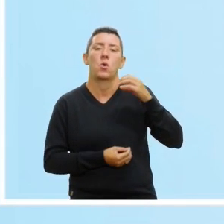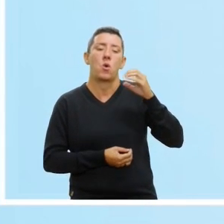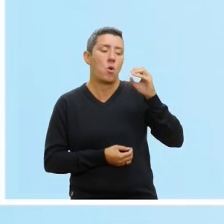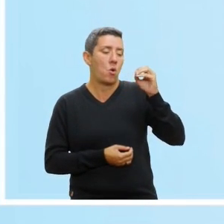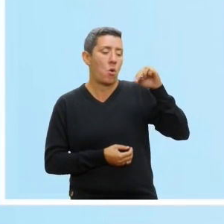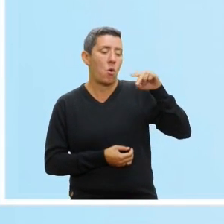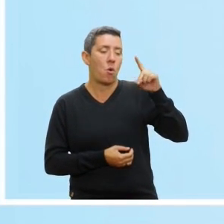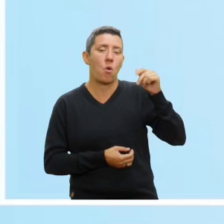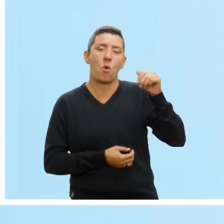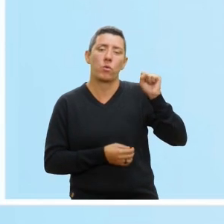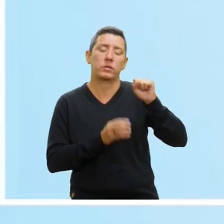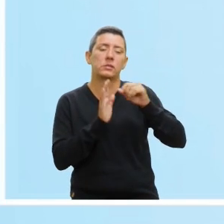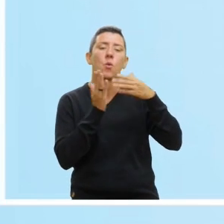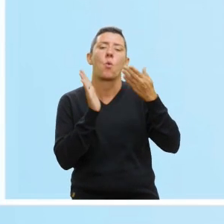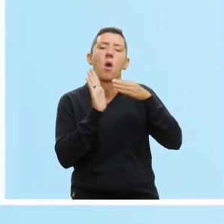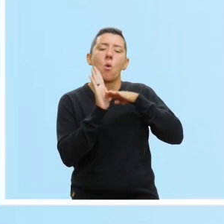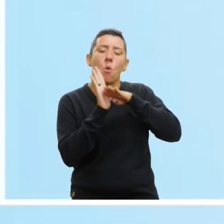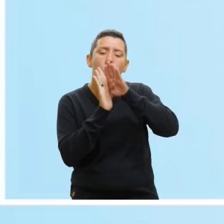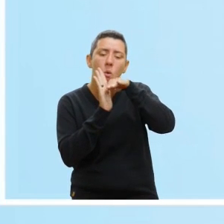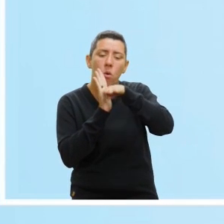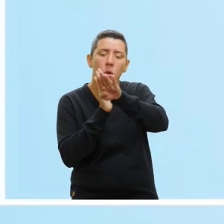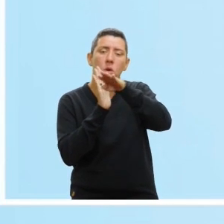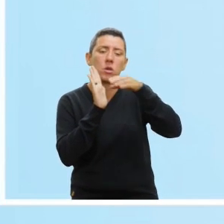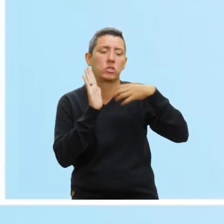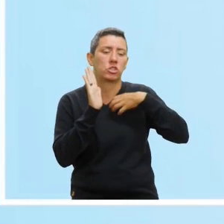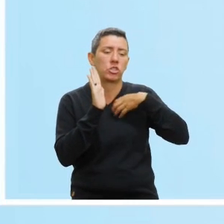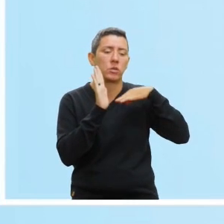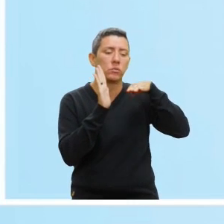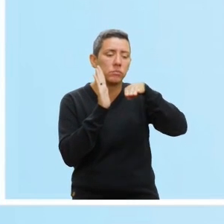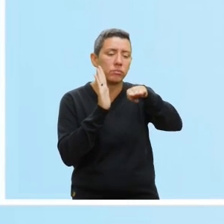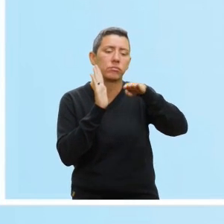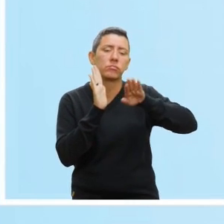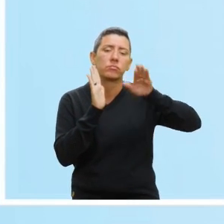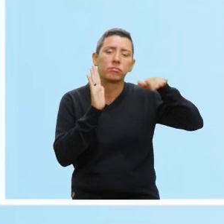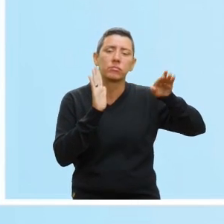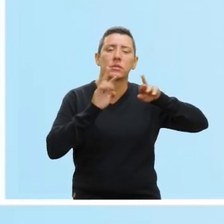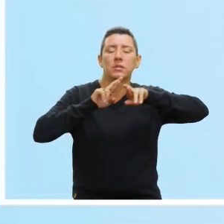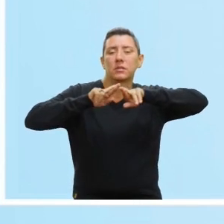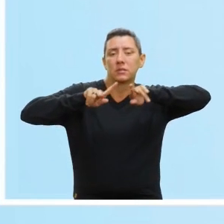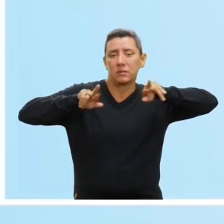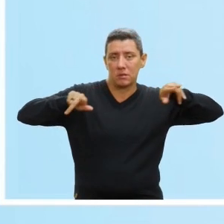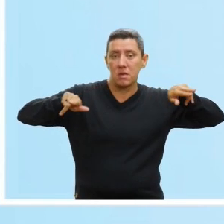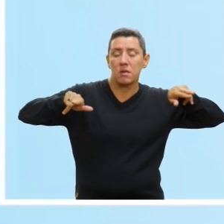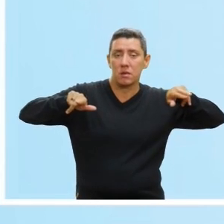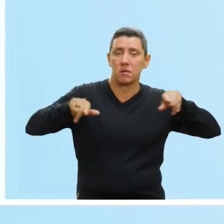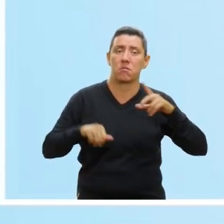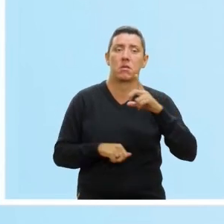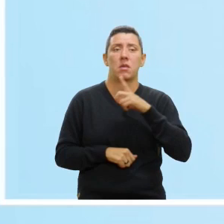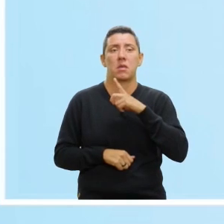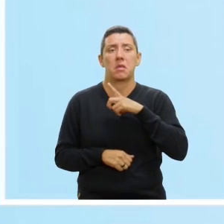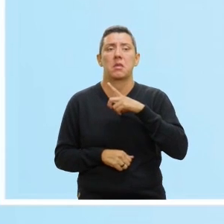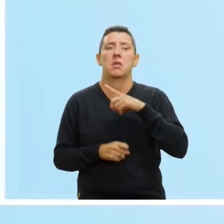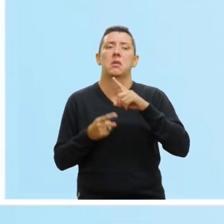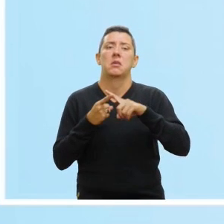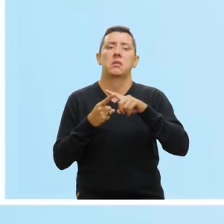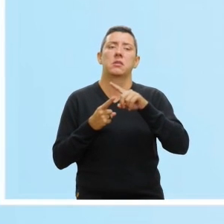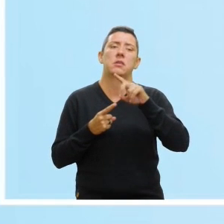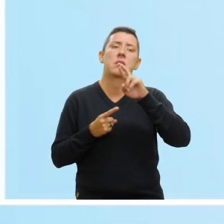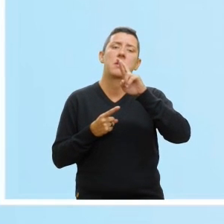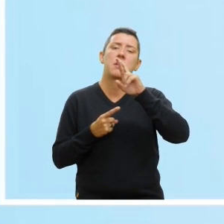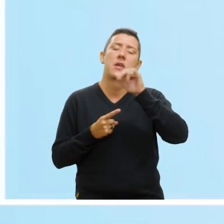a faixa de frequência que a gente utiliza para a transmissão DWDM. Então, a gente tem aqui desde raios gama,